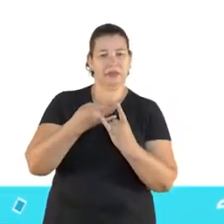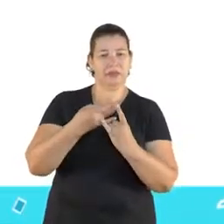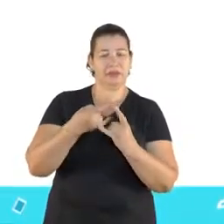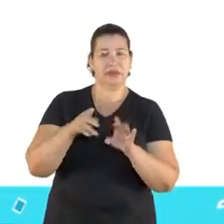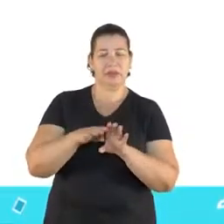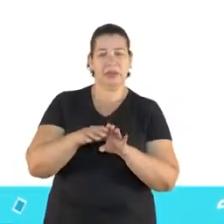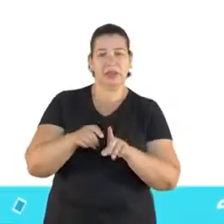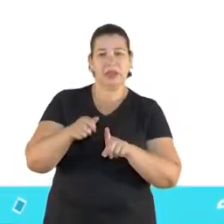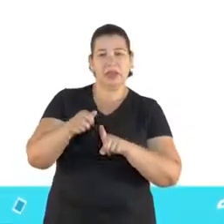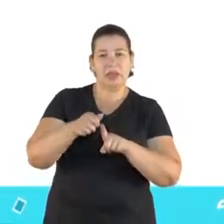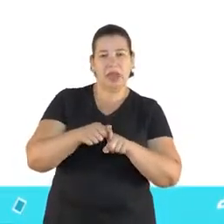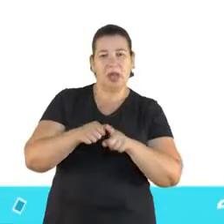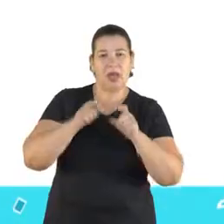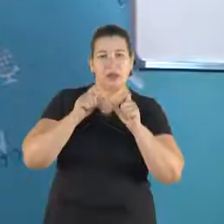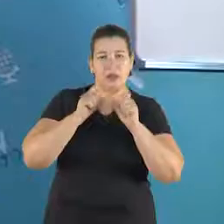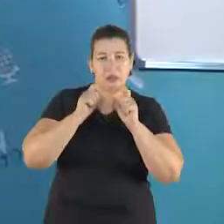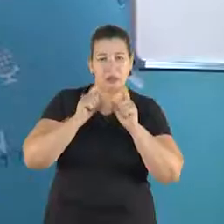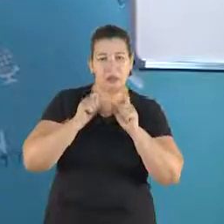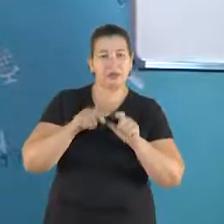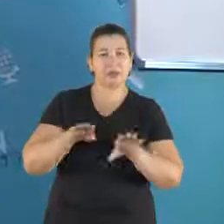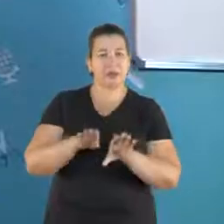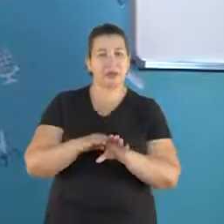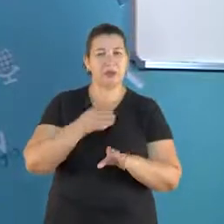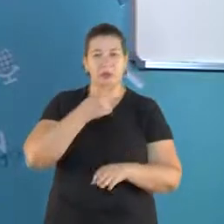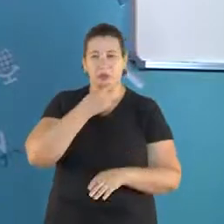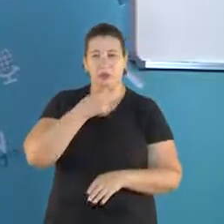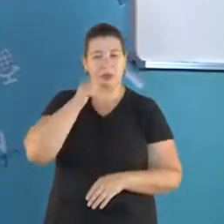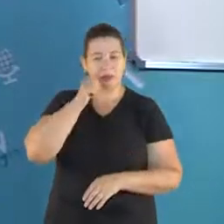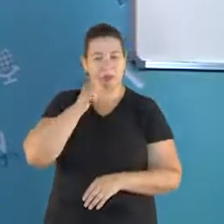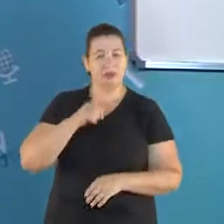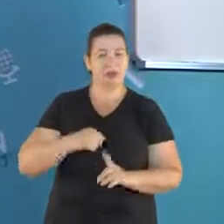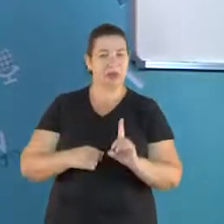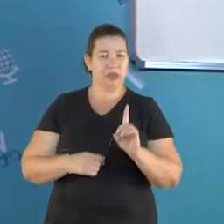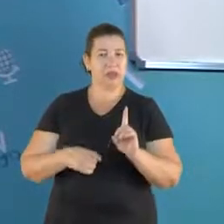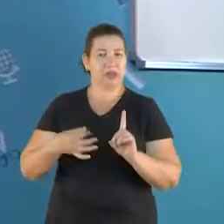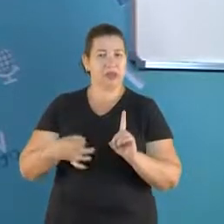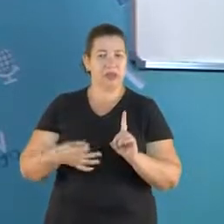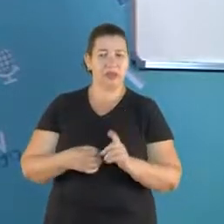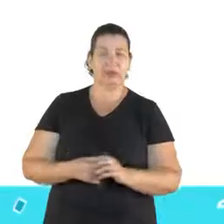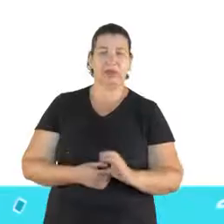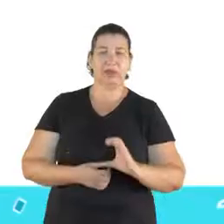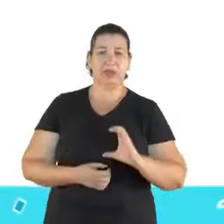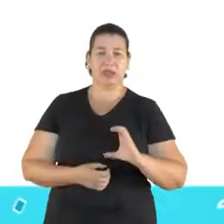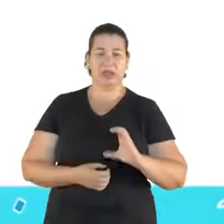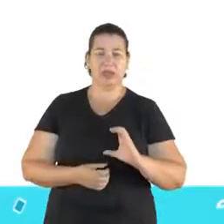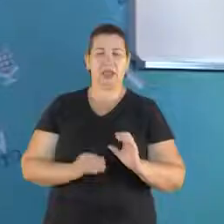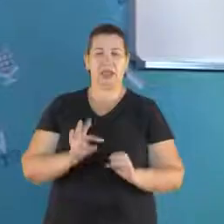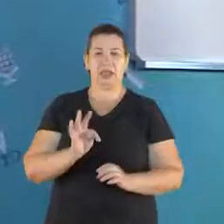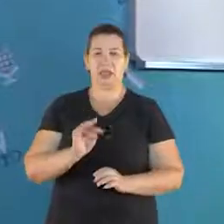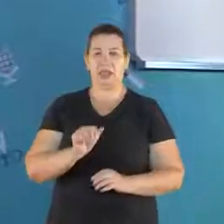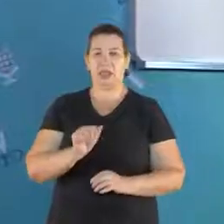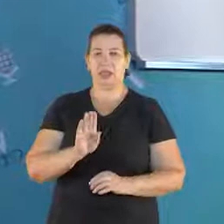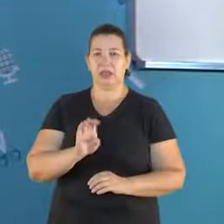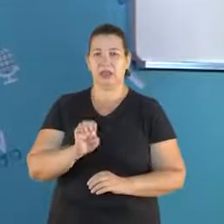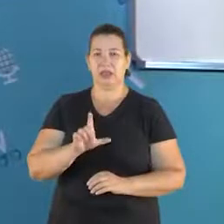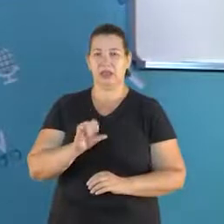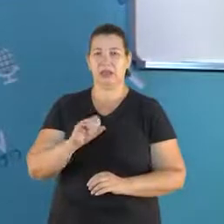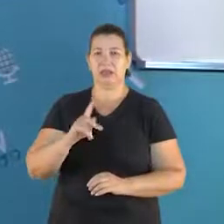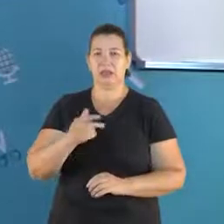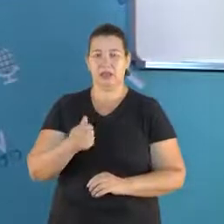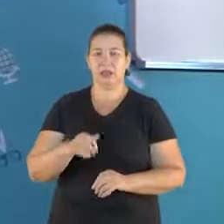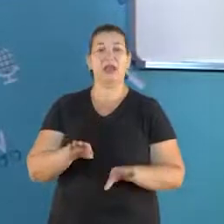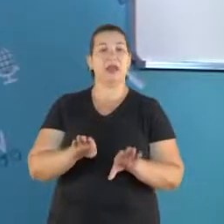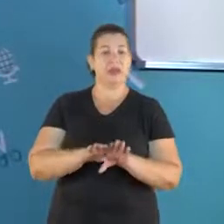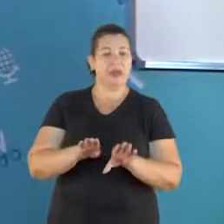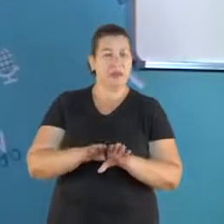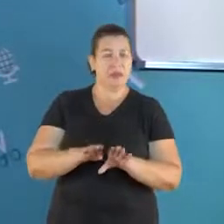masculina e a feminina também. Até agora é a letra B. Na letra C, tabelinha. Tabelinha é aquele método